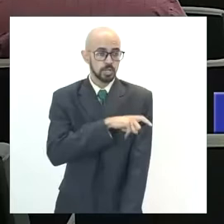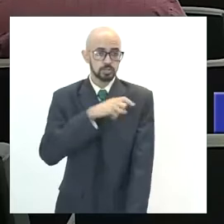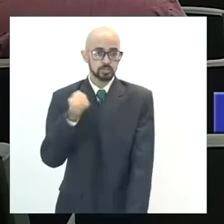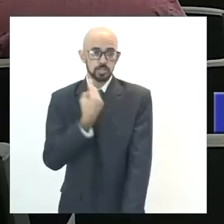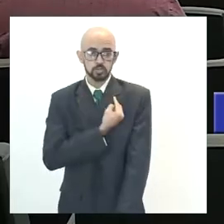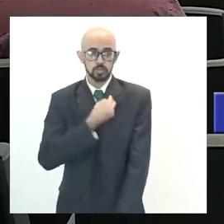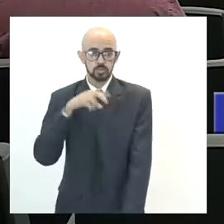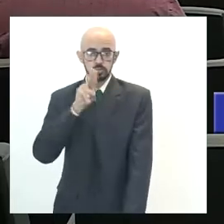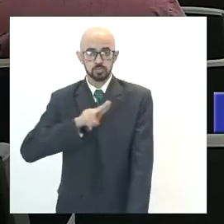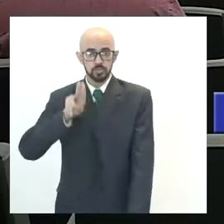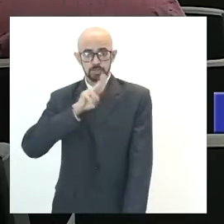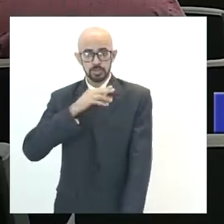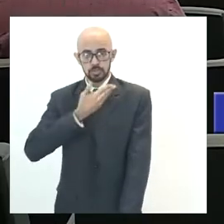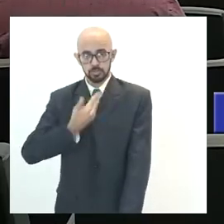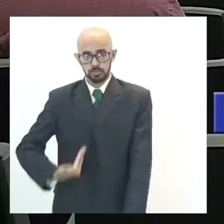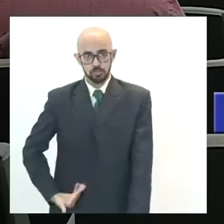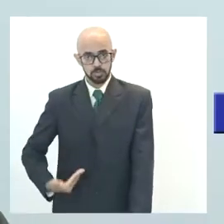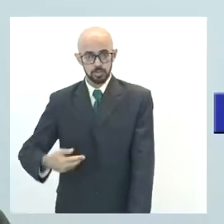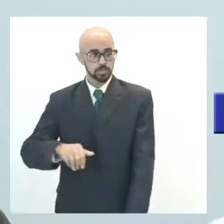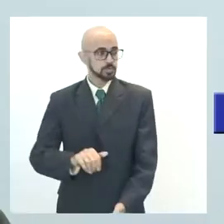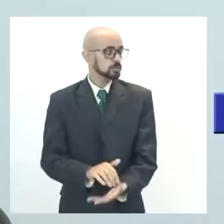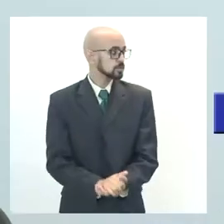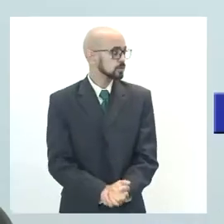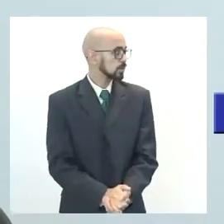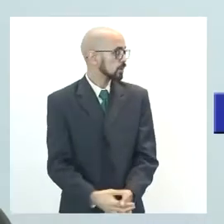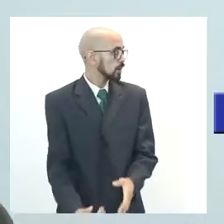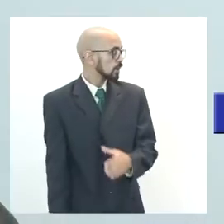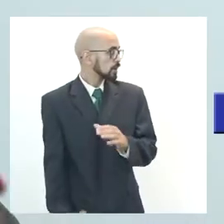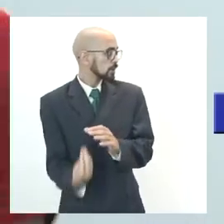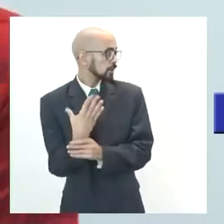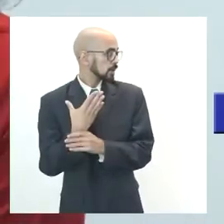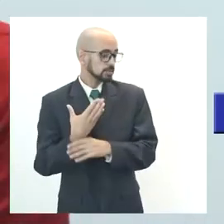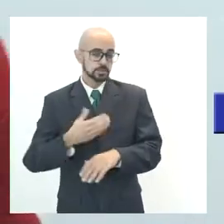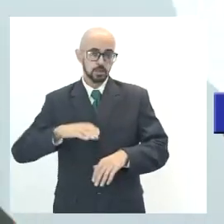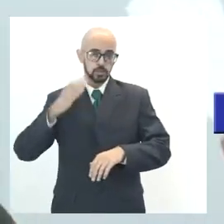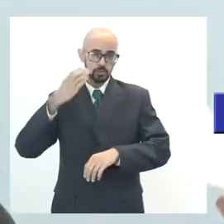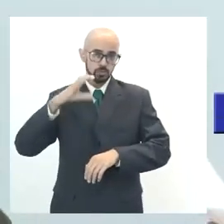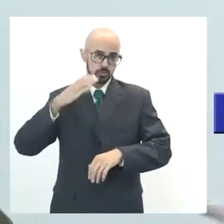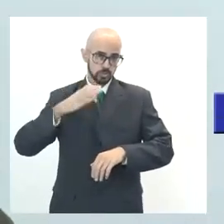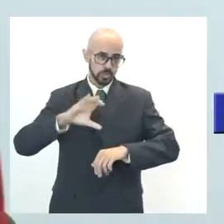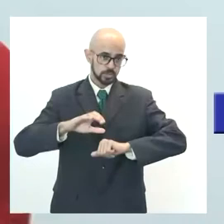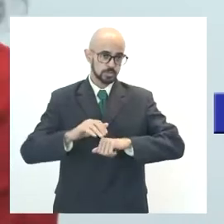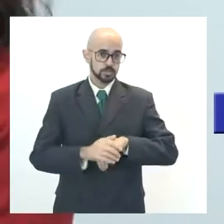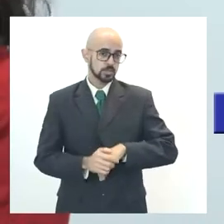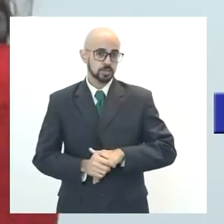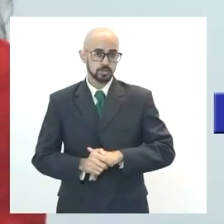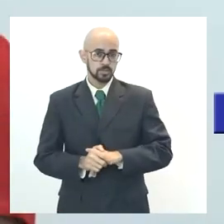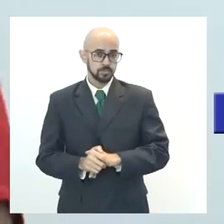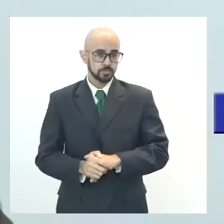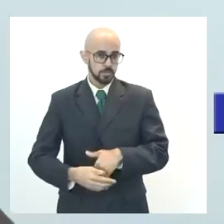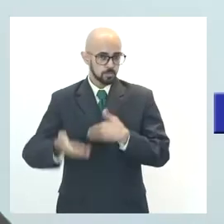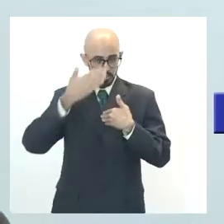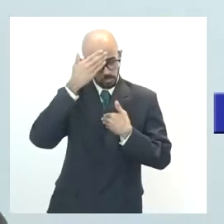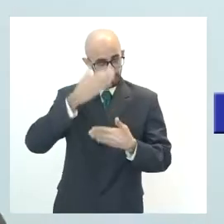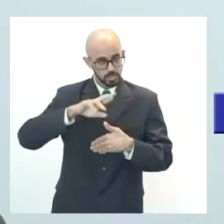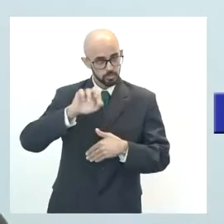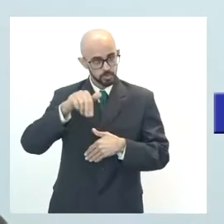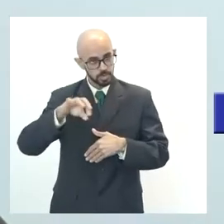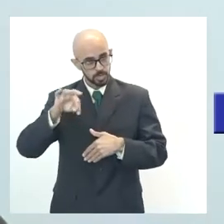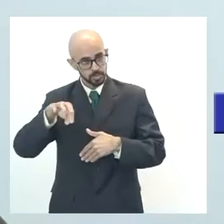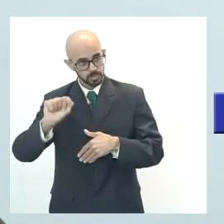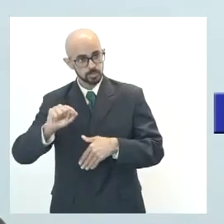nossas universidades públicas a produção científica o garrote Obrigado Renata